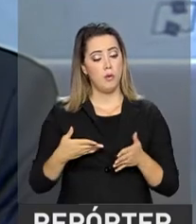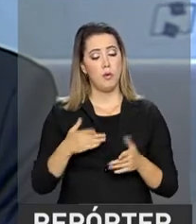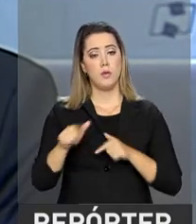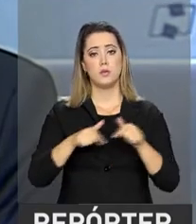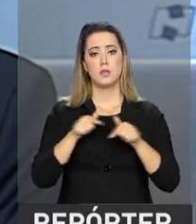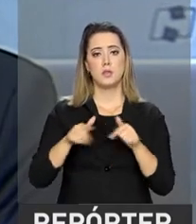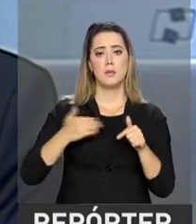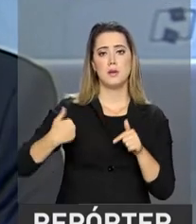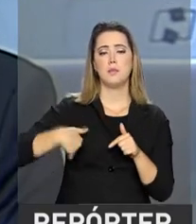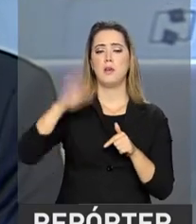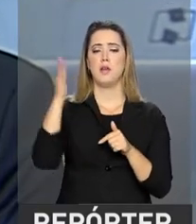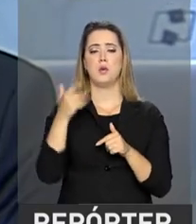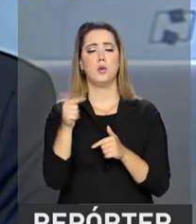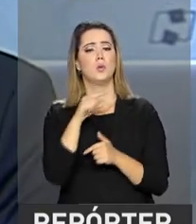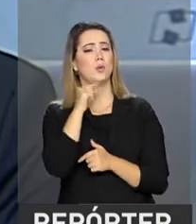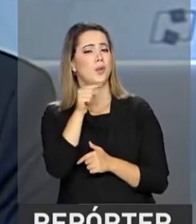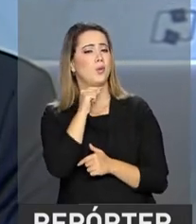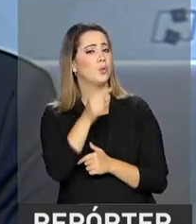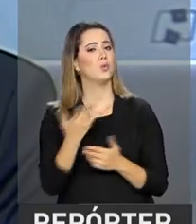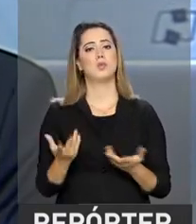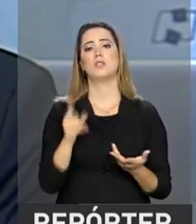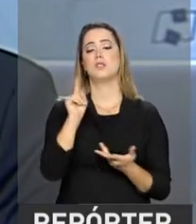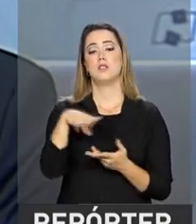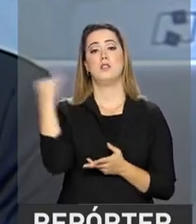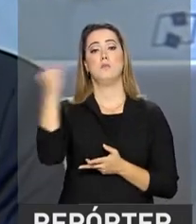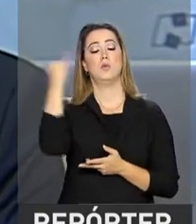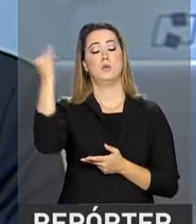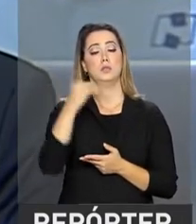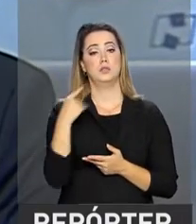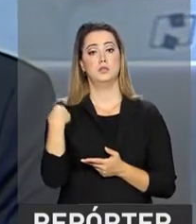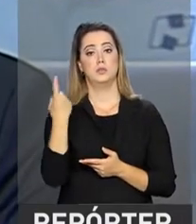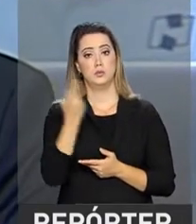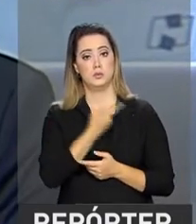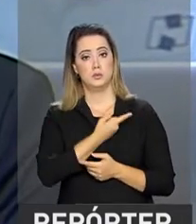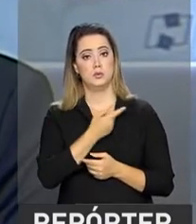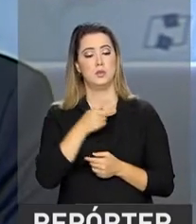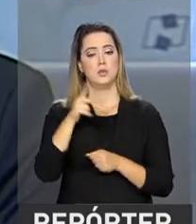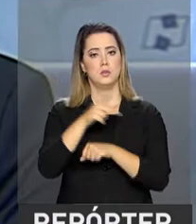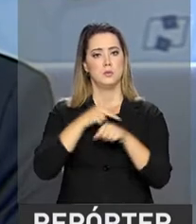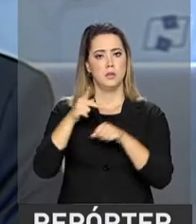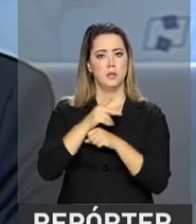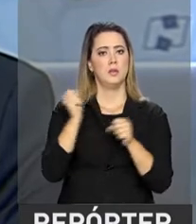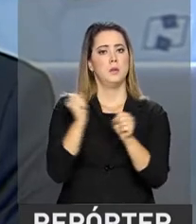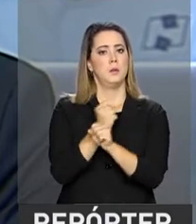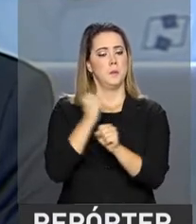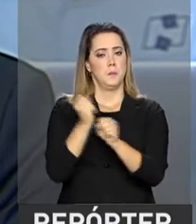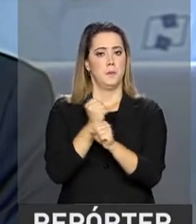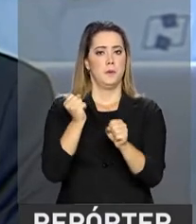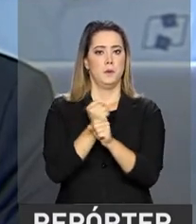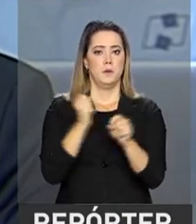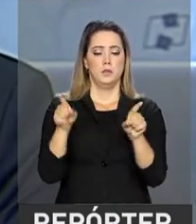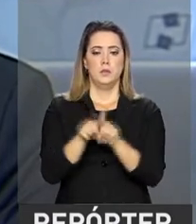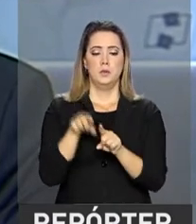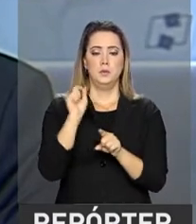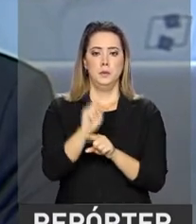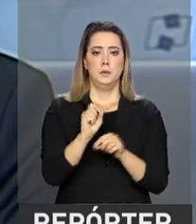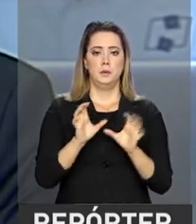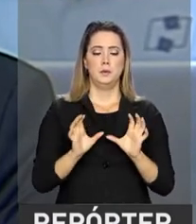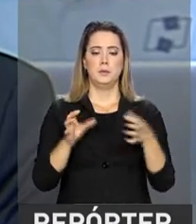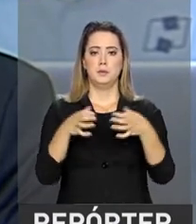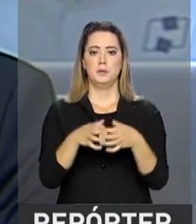maior que não tenho a menor dúvida da importância que será para o setor de infraestrutura e acima de tudo pro setor